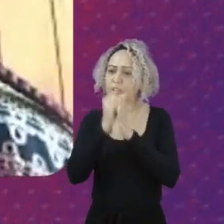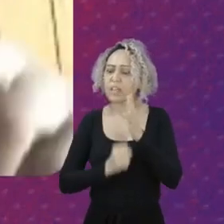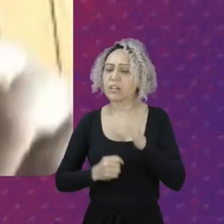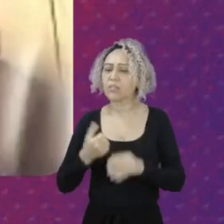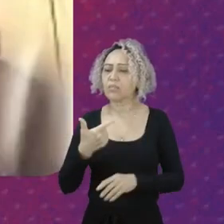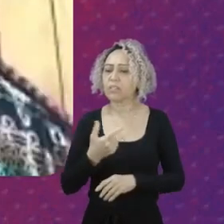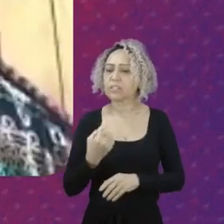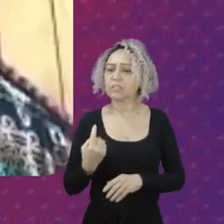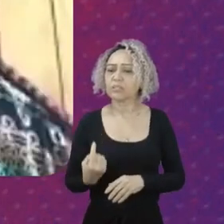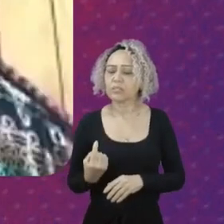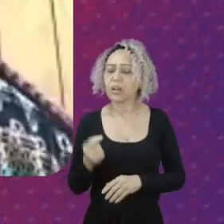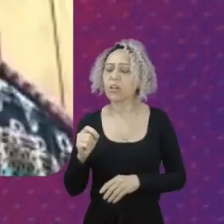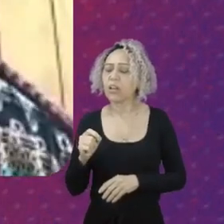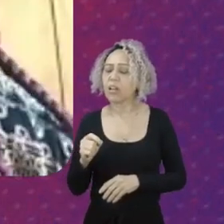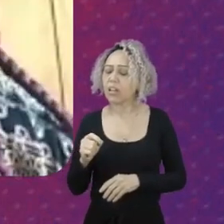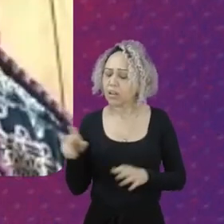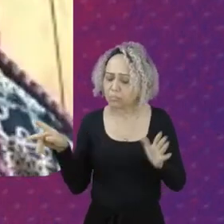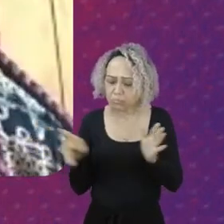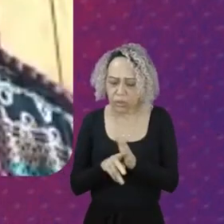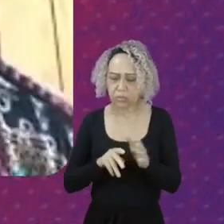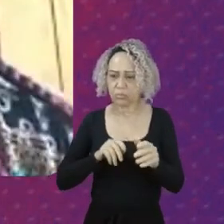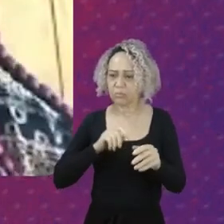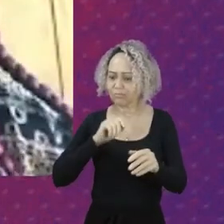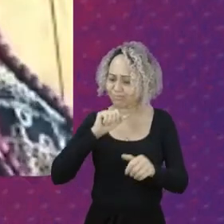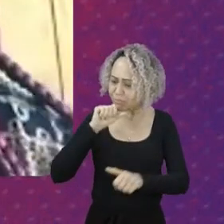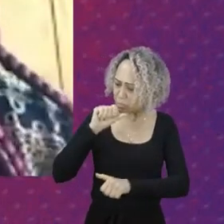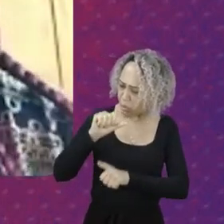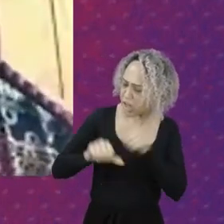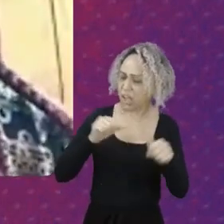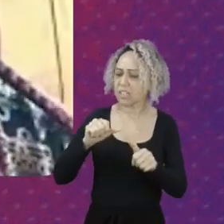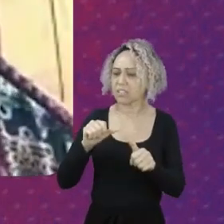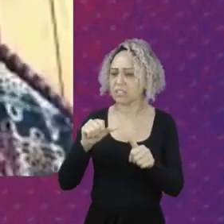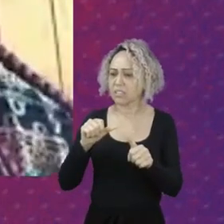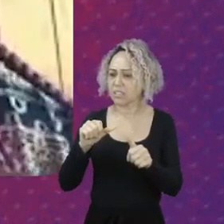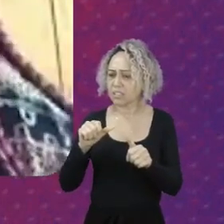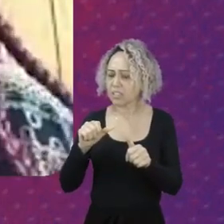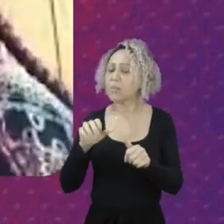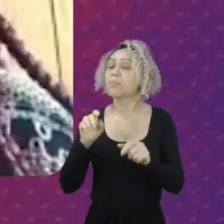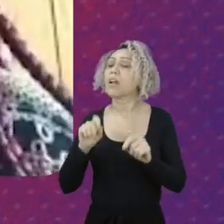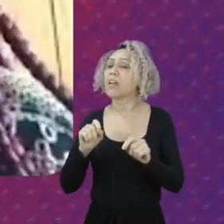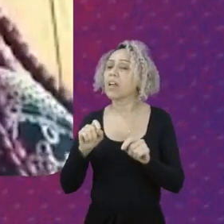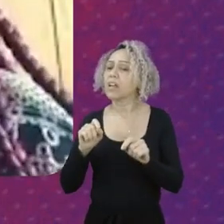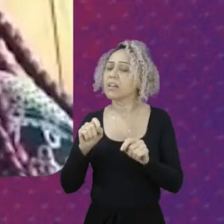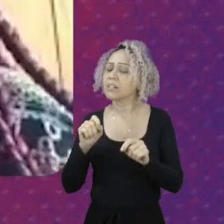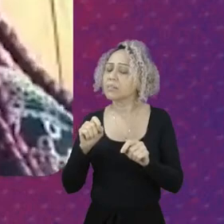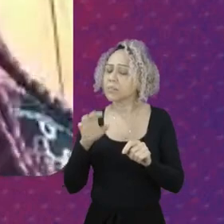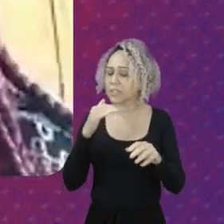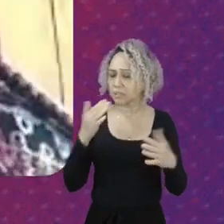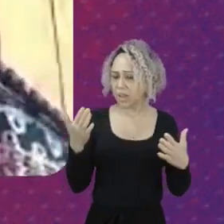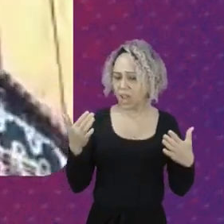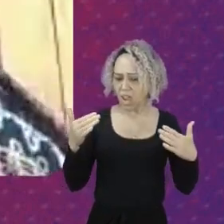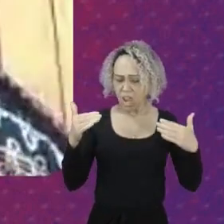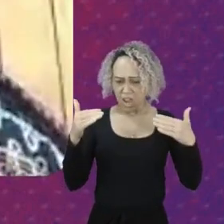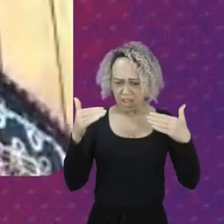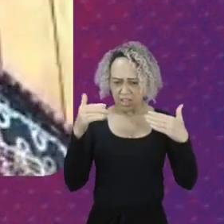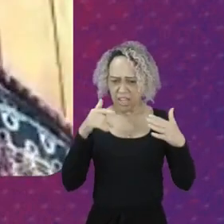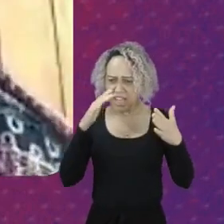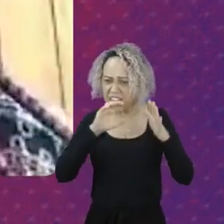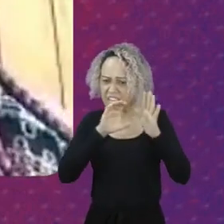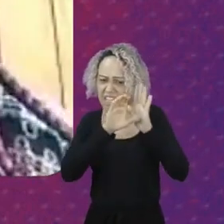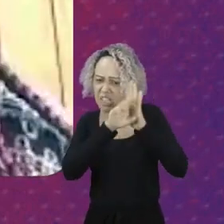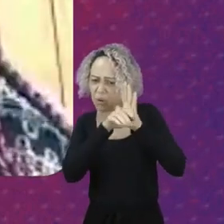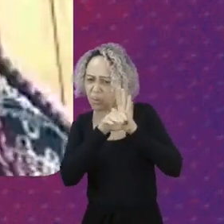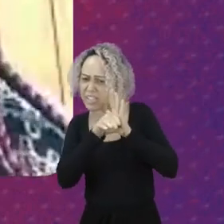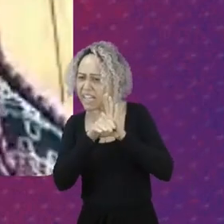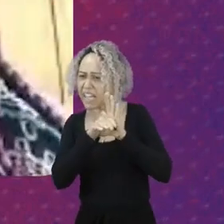de mudança. Precisa ser o século de mudança. desse paradigma onde a favela